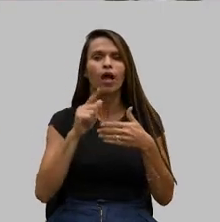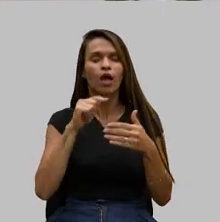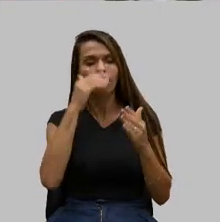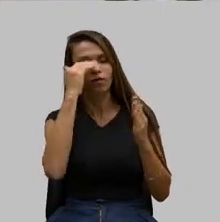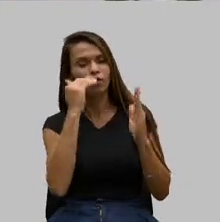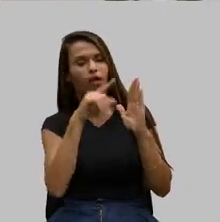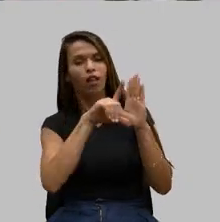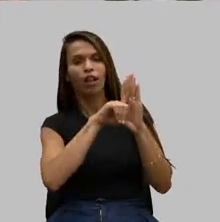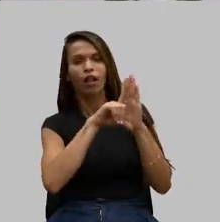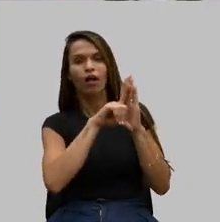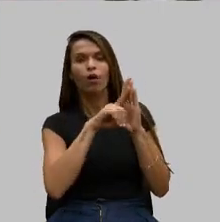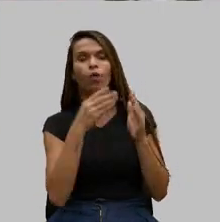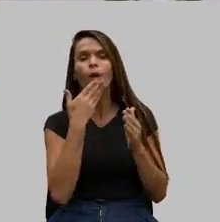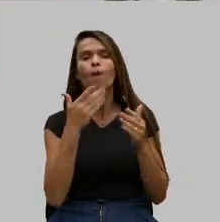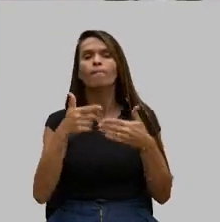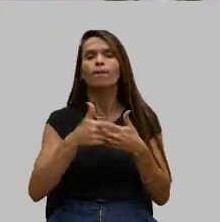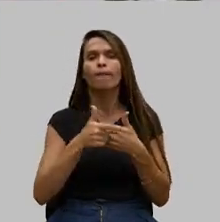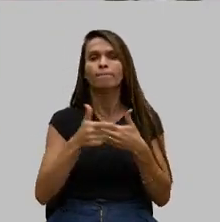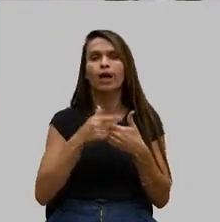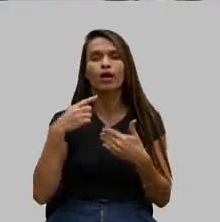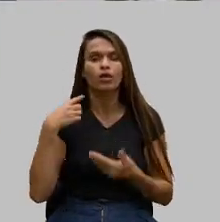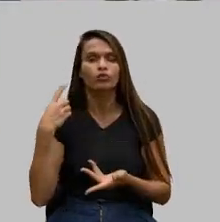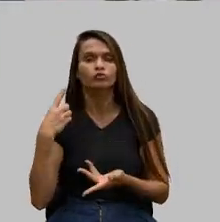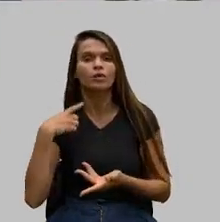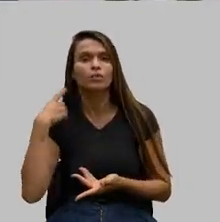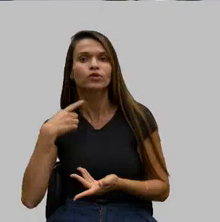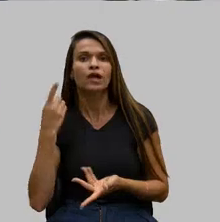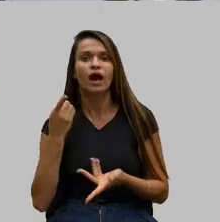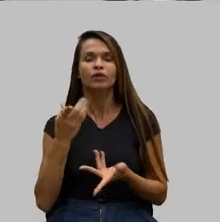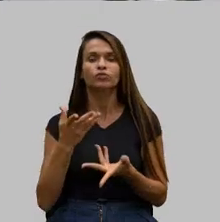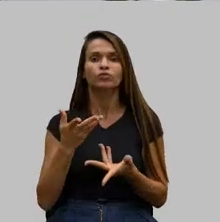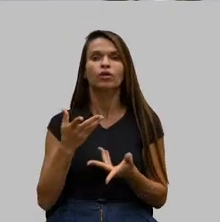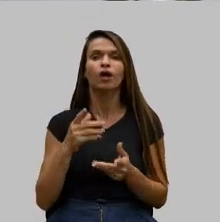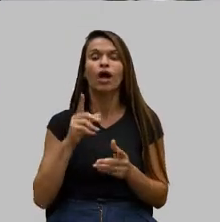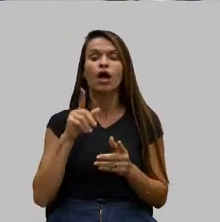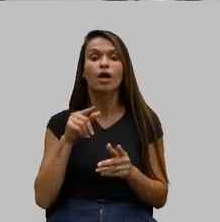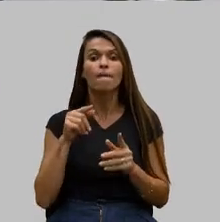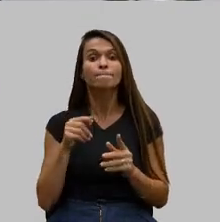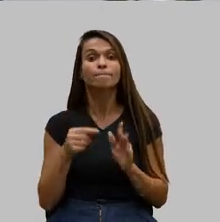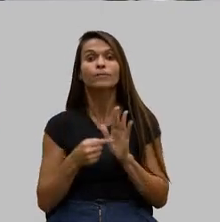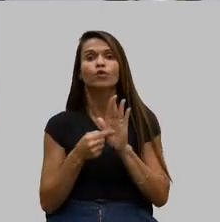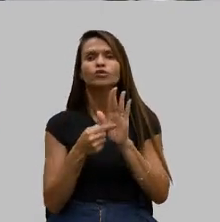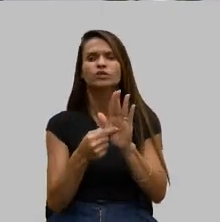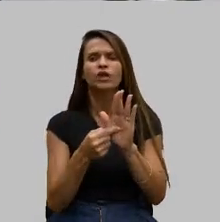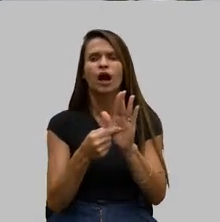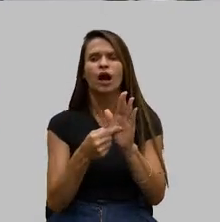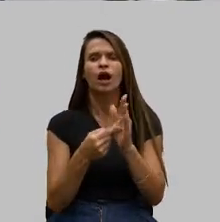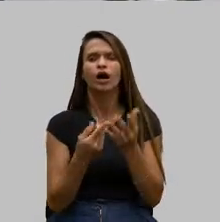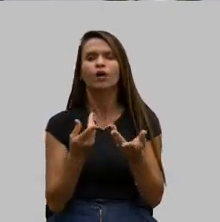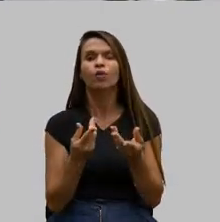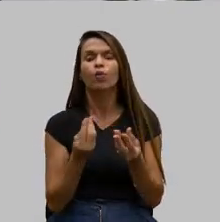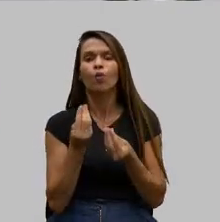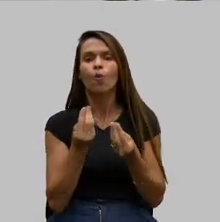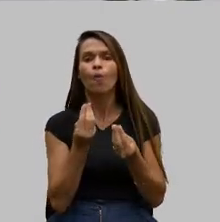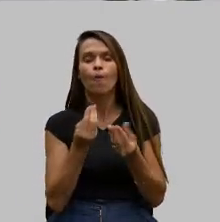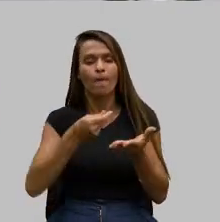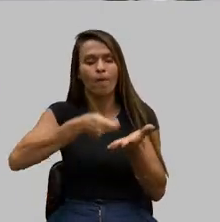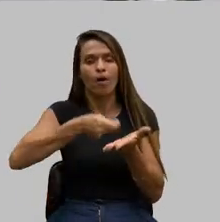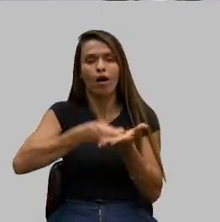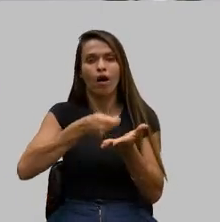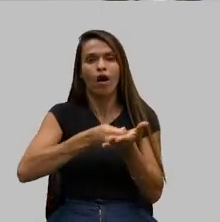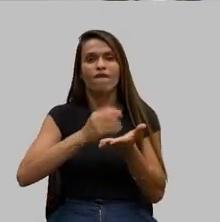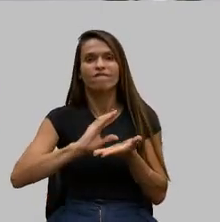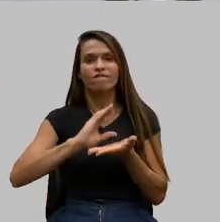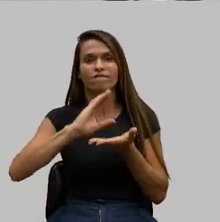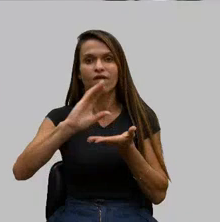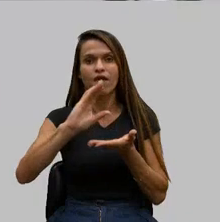deputado do senador é nós cobrarmos é nós indicarmos verbas fazermos leis leis fortes